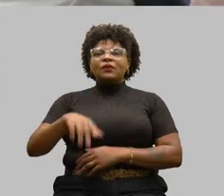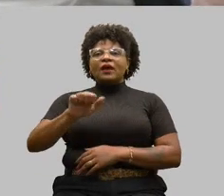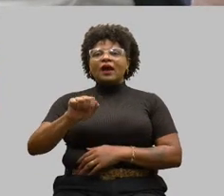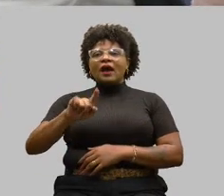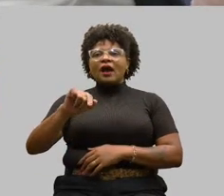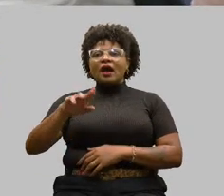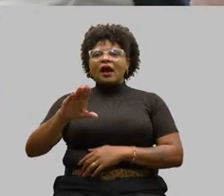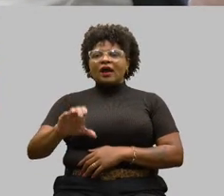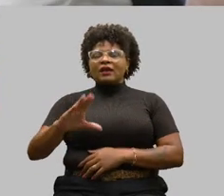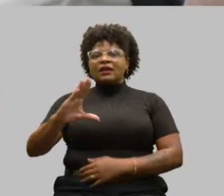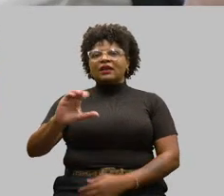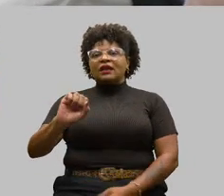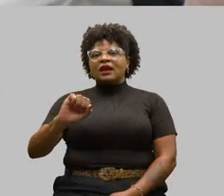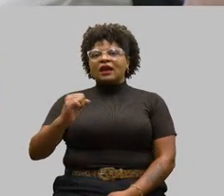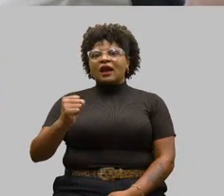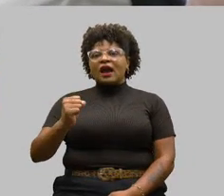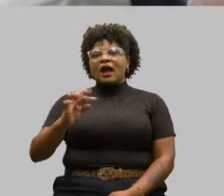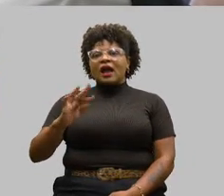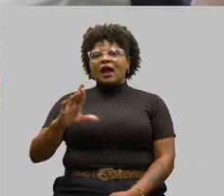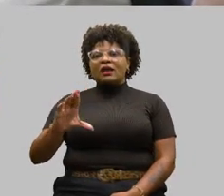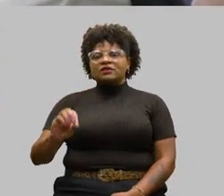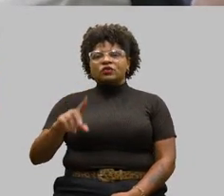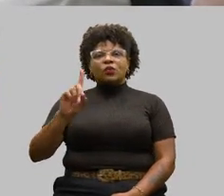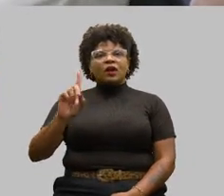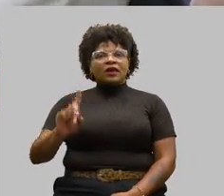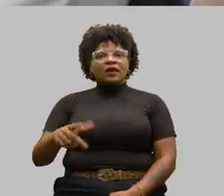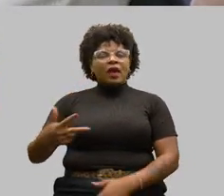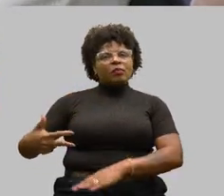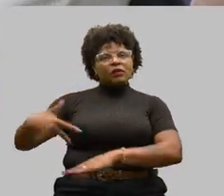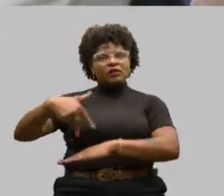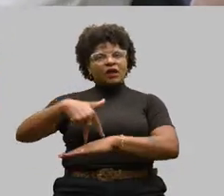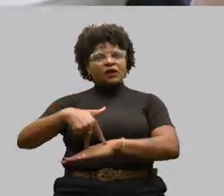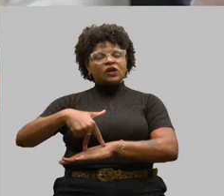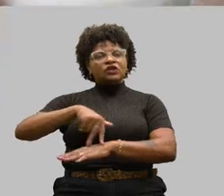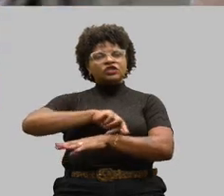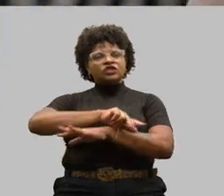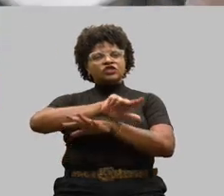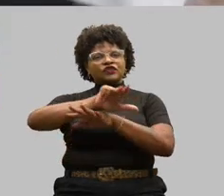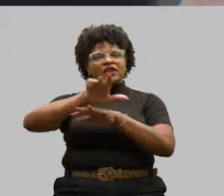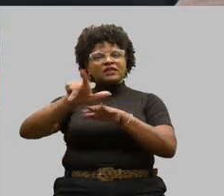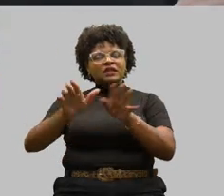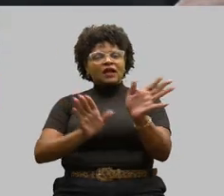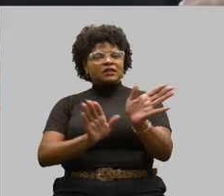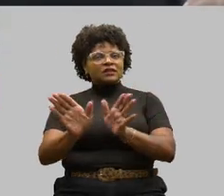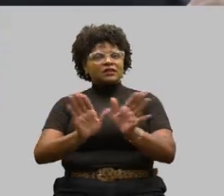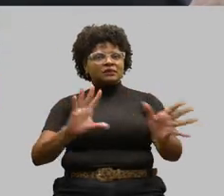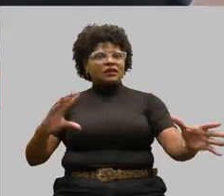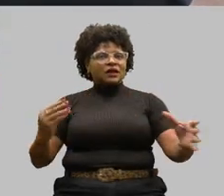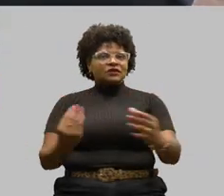Santos ativista em diversidade é acessibilidade e inclusão